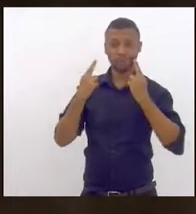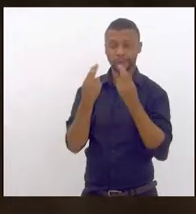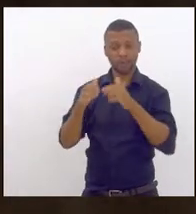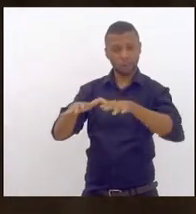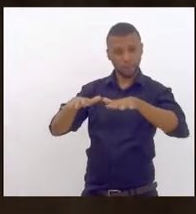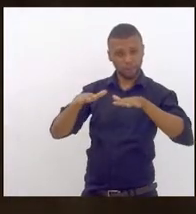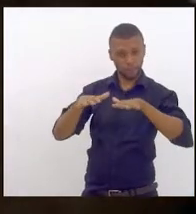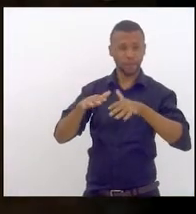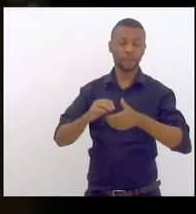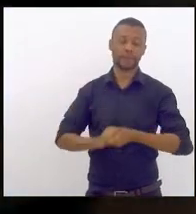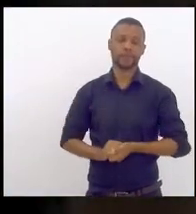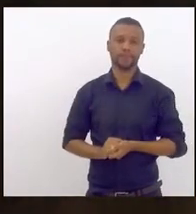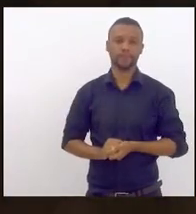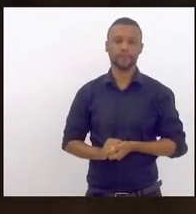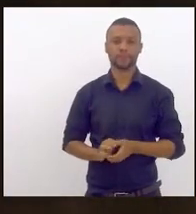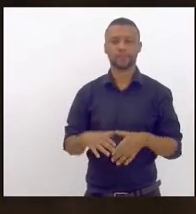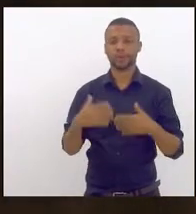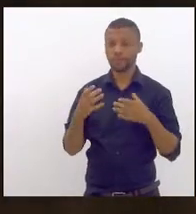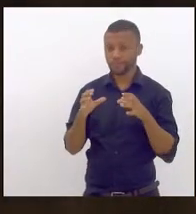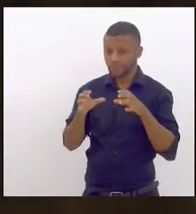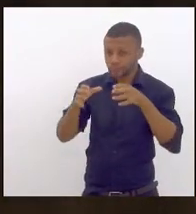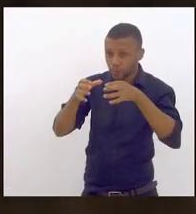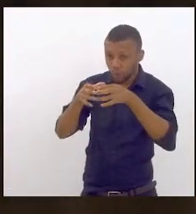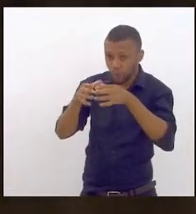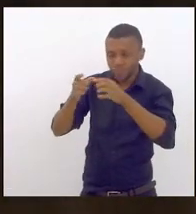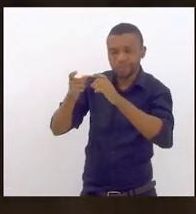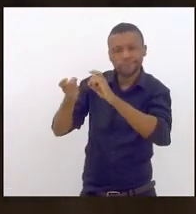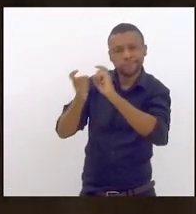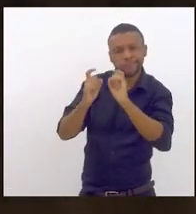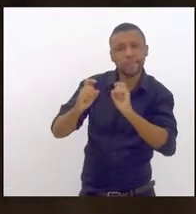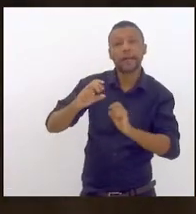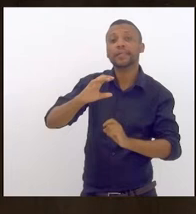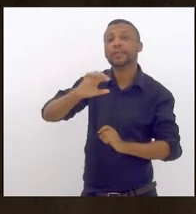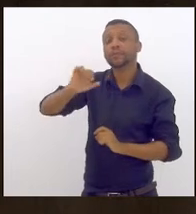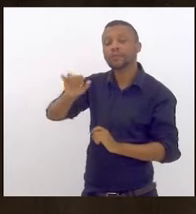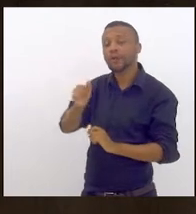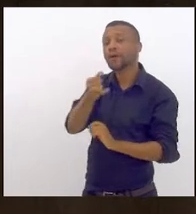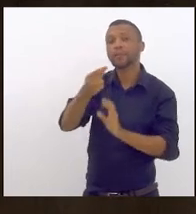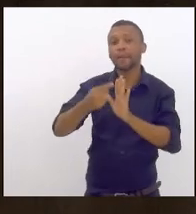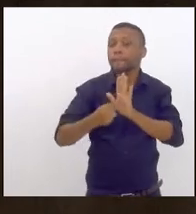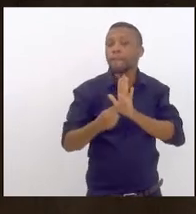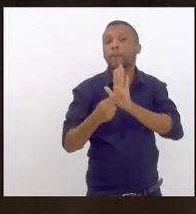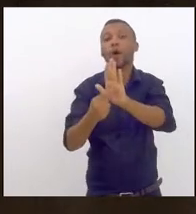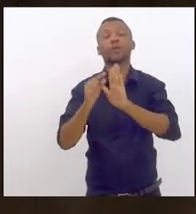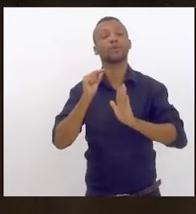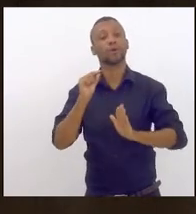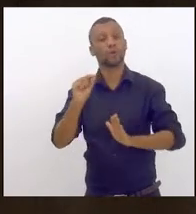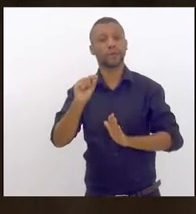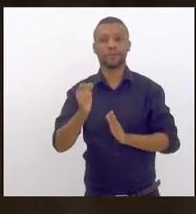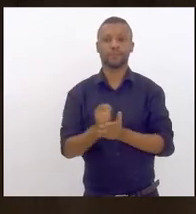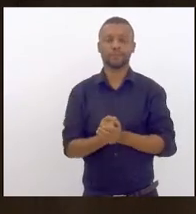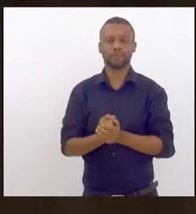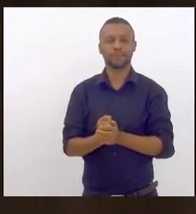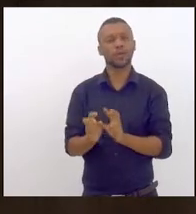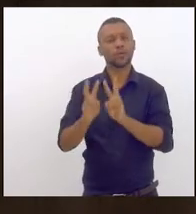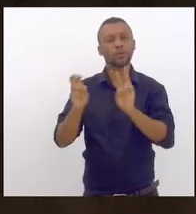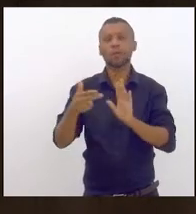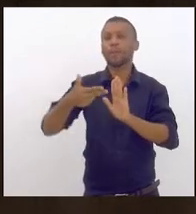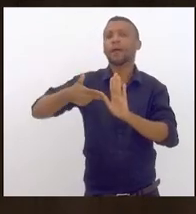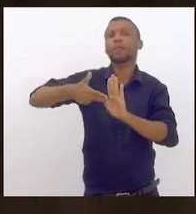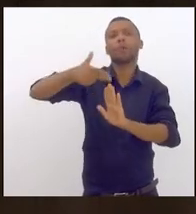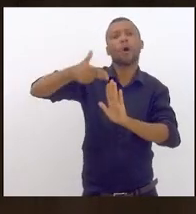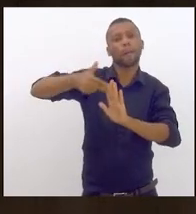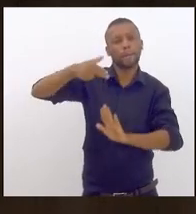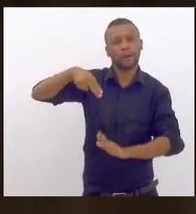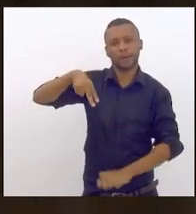A assessoria da CCJ traz uma questão aqui normativa,